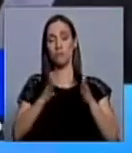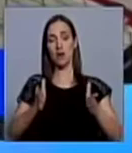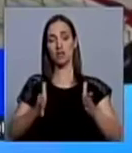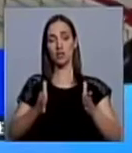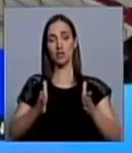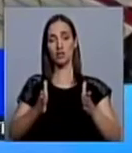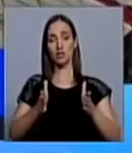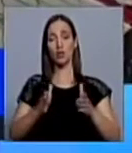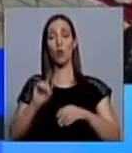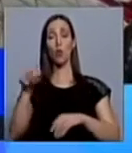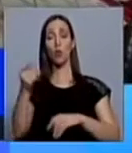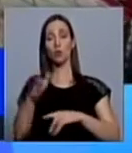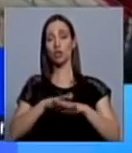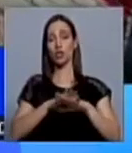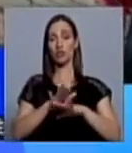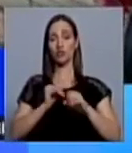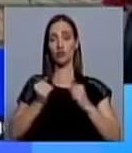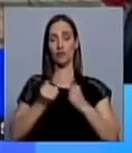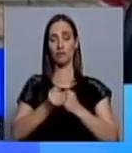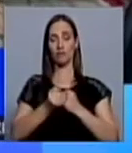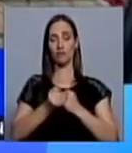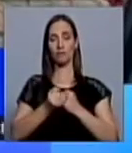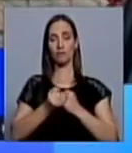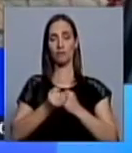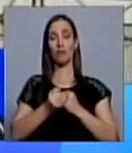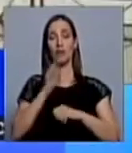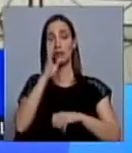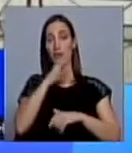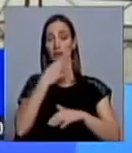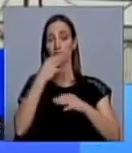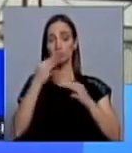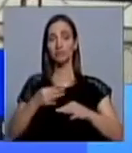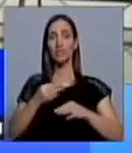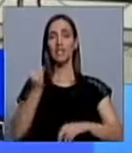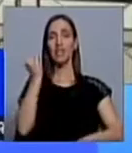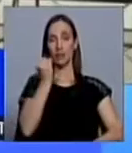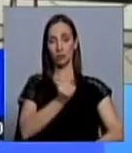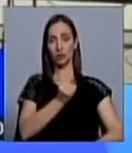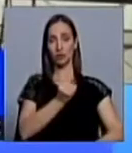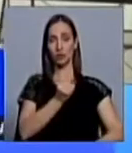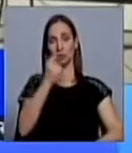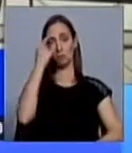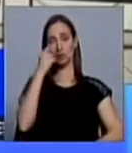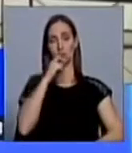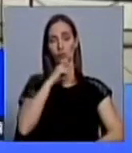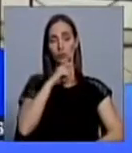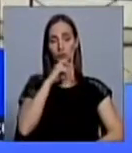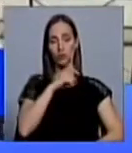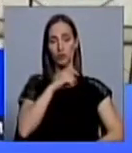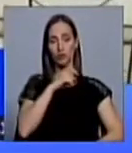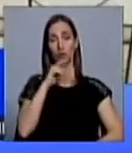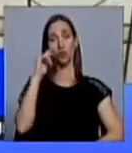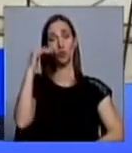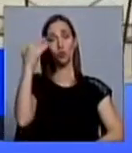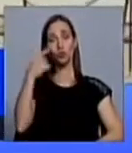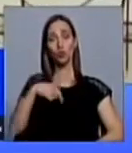com outras redes da sociedade. Confirmando-se, de alguma forma, os crimes de que são suspeitos num futuro, estamos